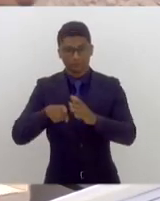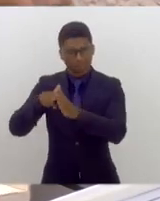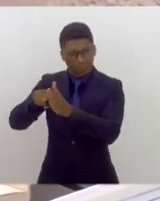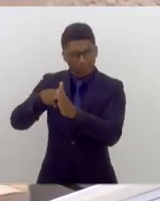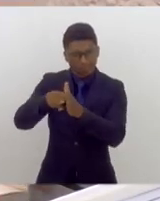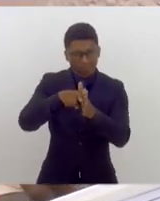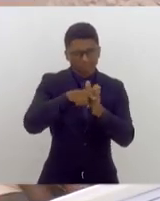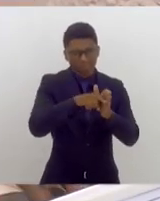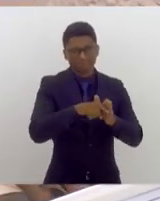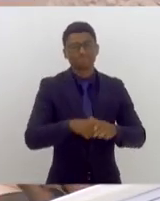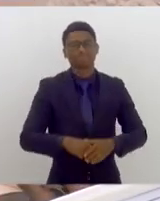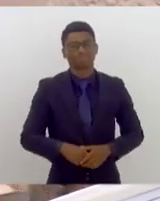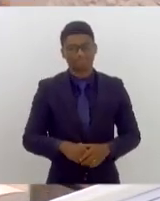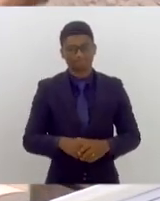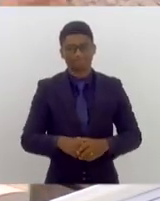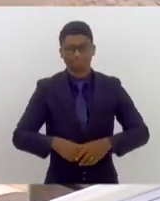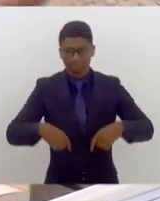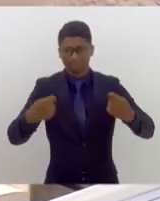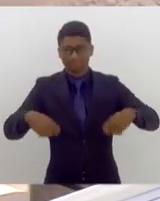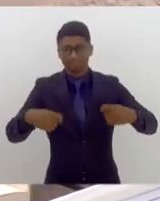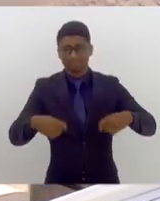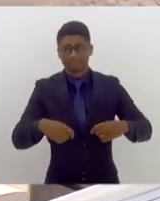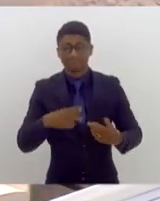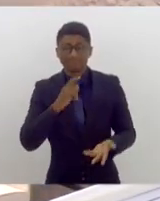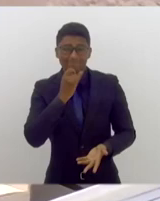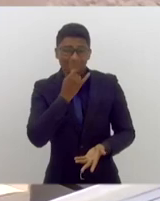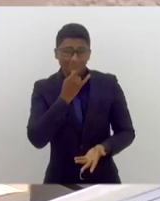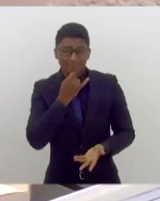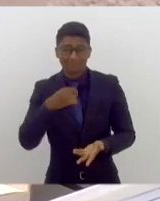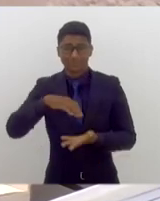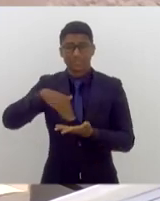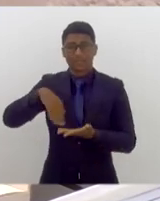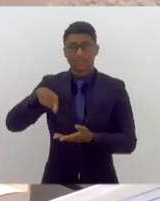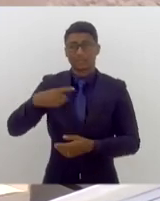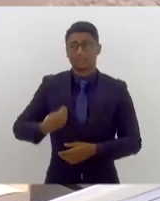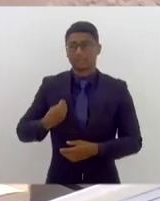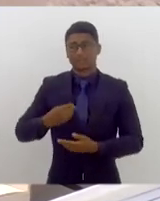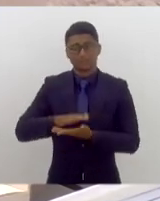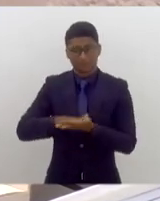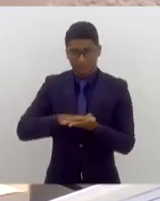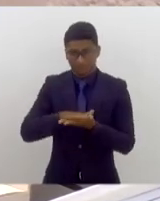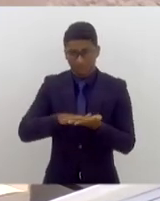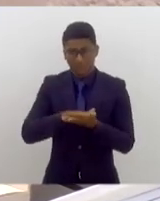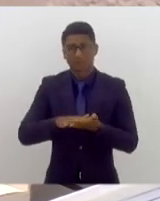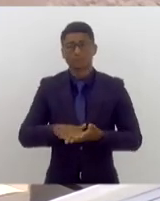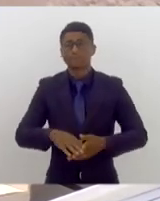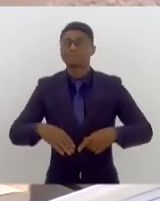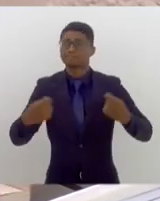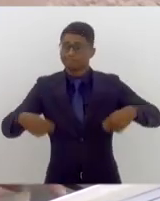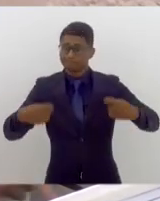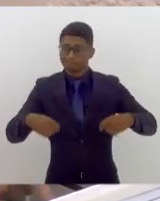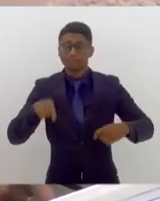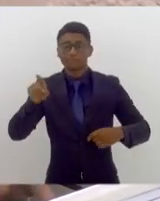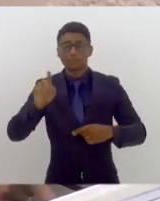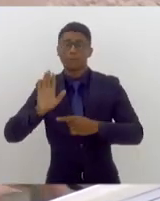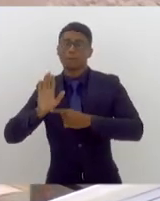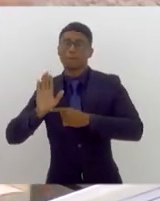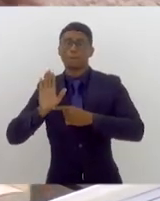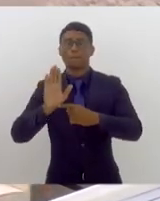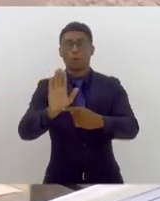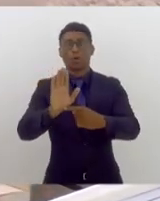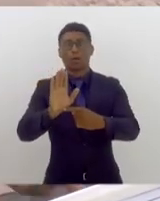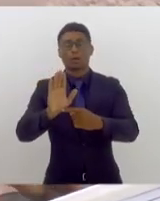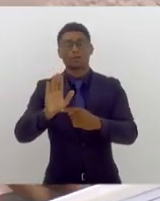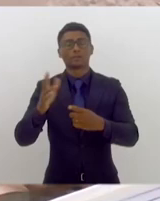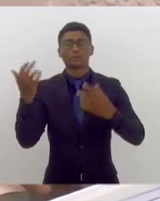tem que chamar, infelizmente, a secretaria não está presente, mas ela tem que apresentar um diagnóstico,